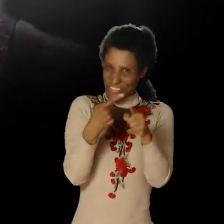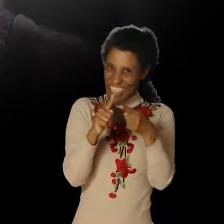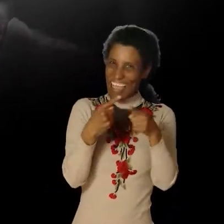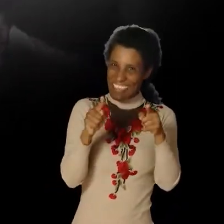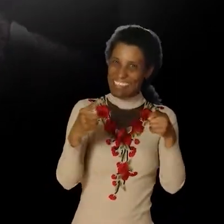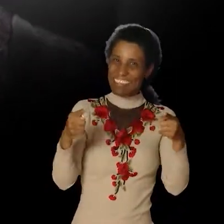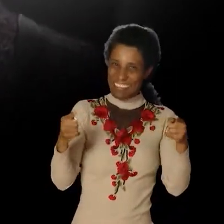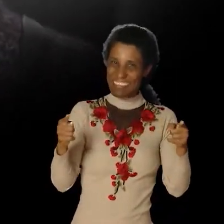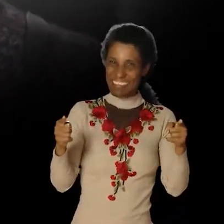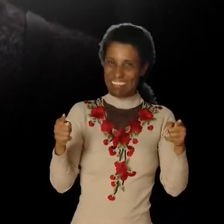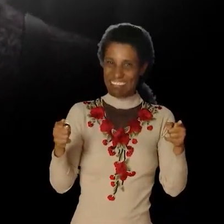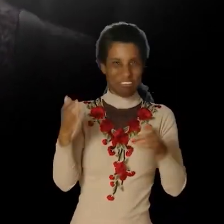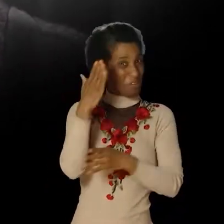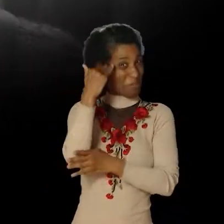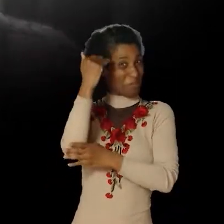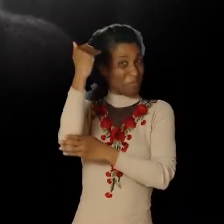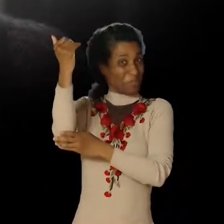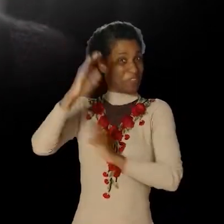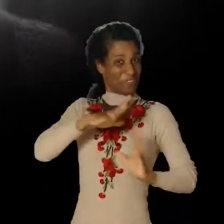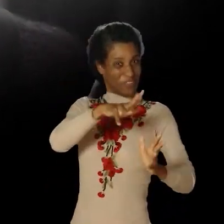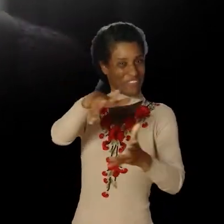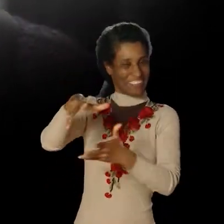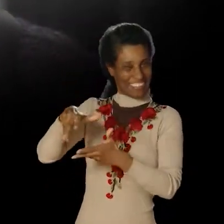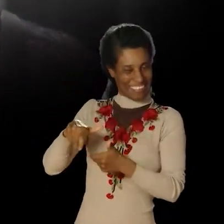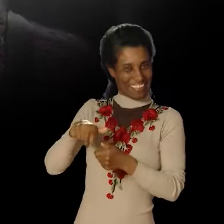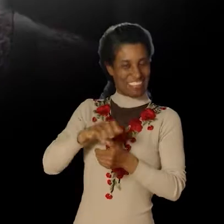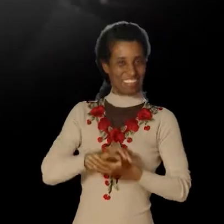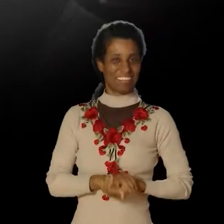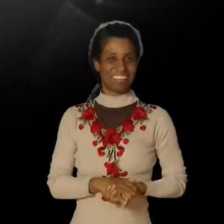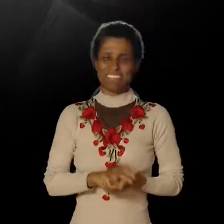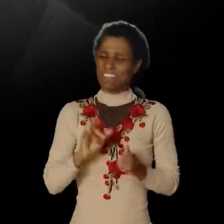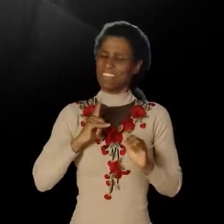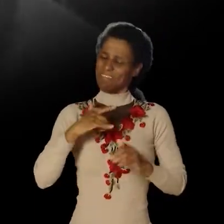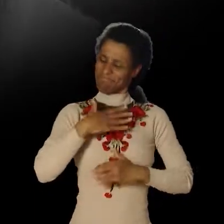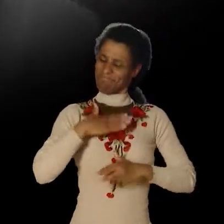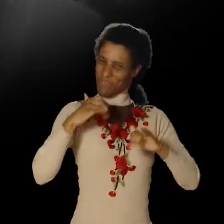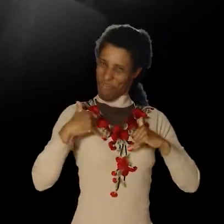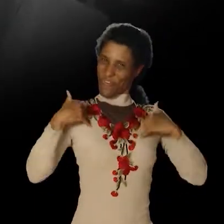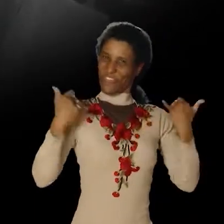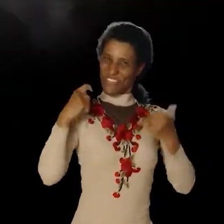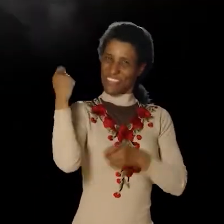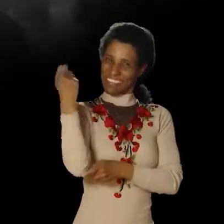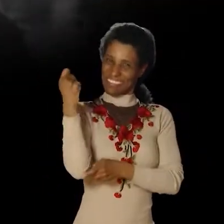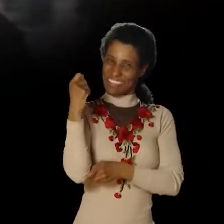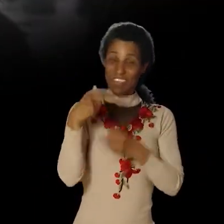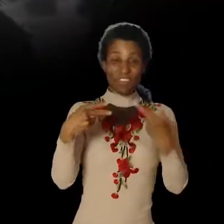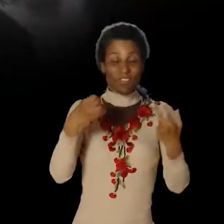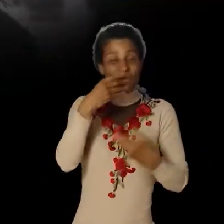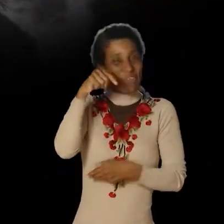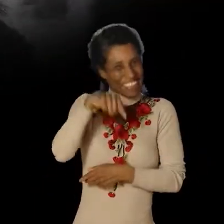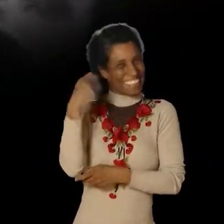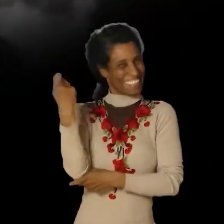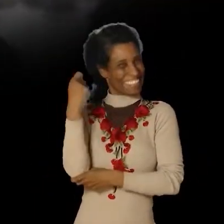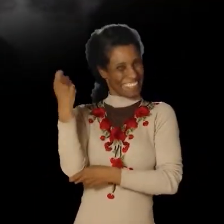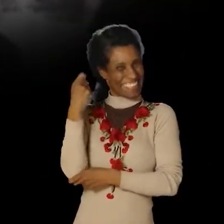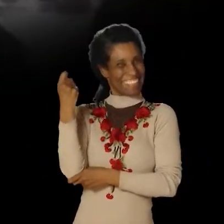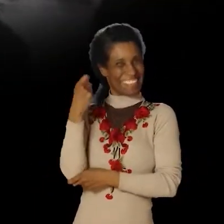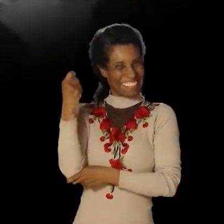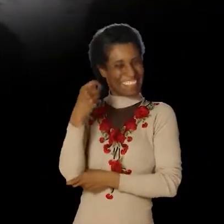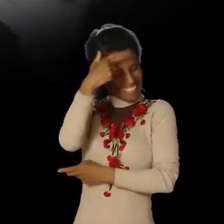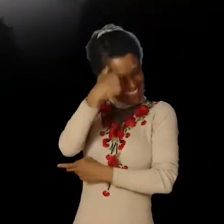o nosso churrasco, né? Que é bem falado em todo o mundo. Eu tenho muito orgulho de ser gaúcha. As coisas boas estão aqui no Rio Grande do